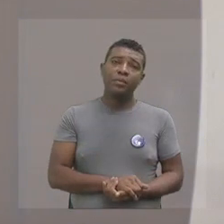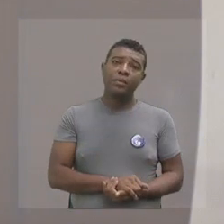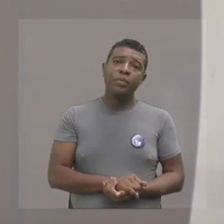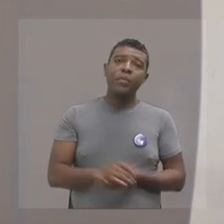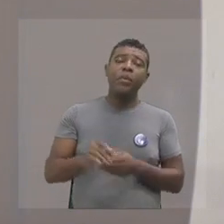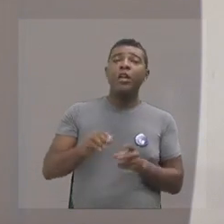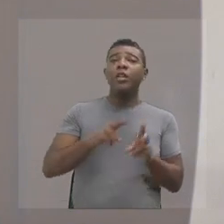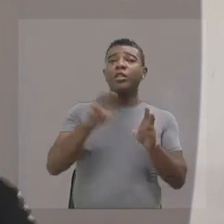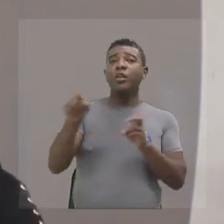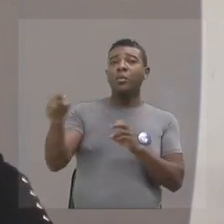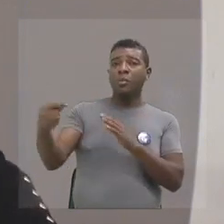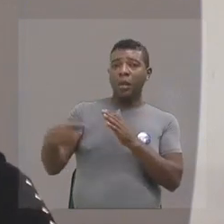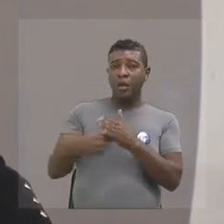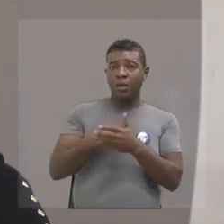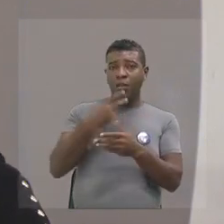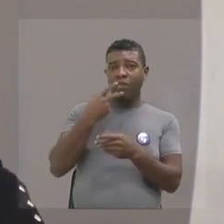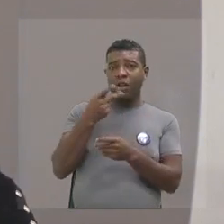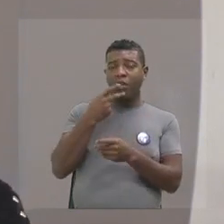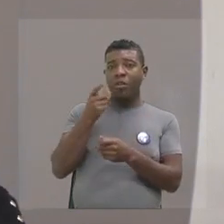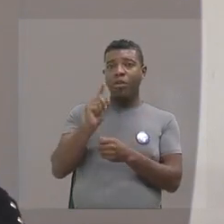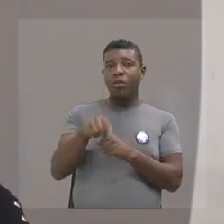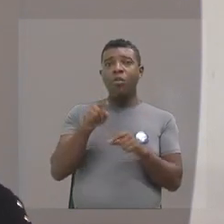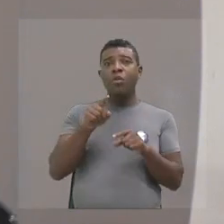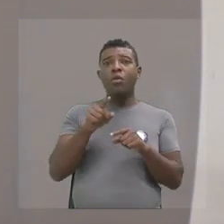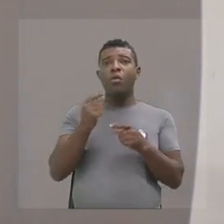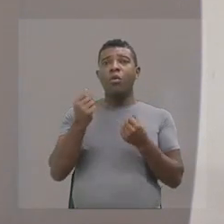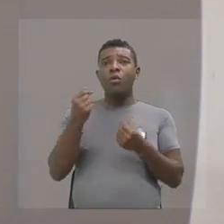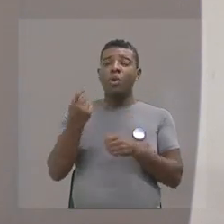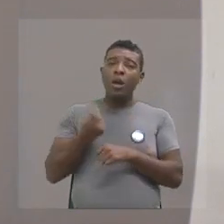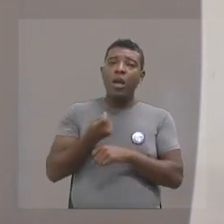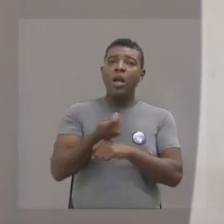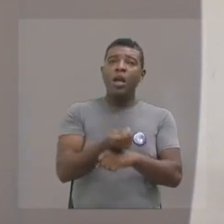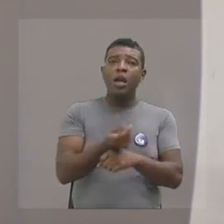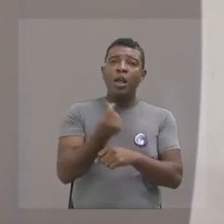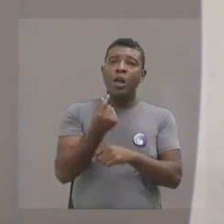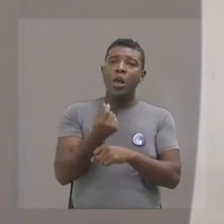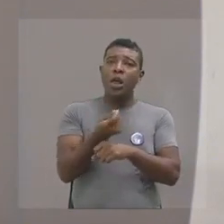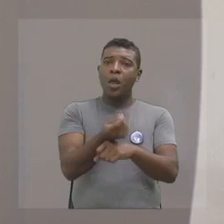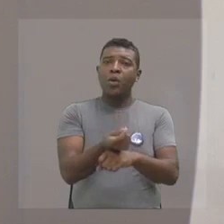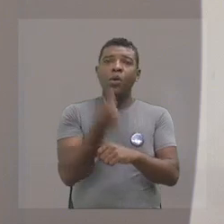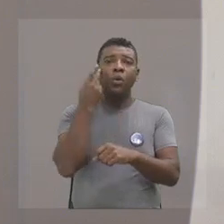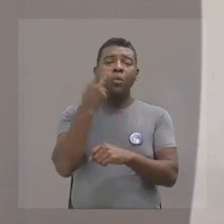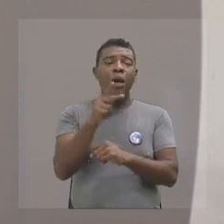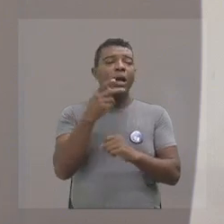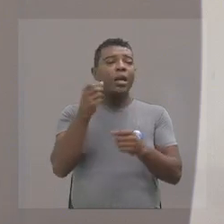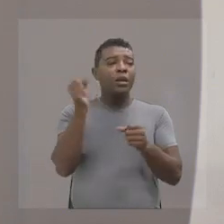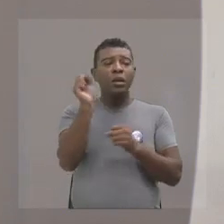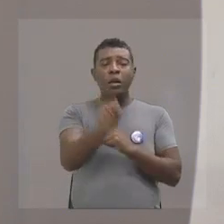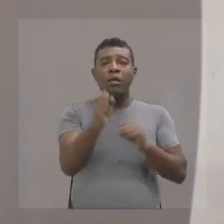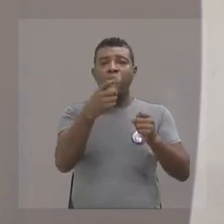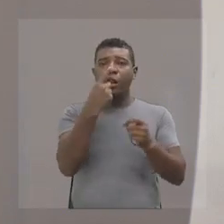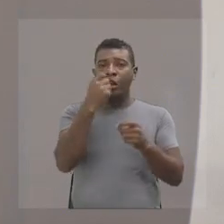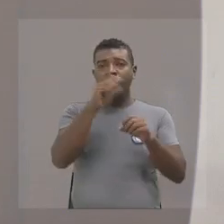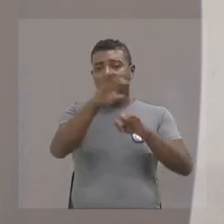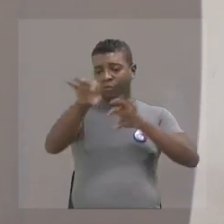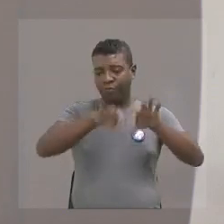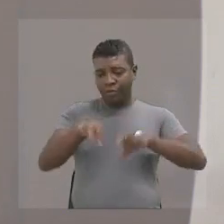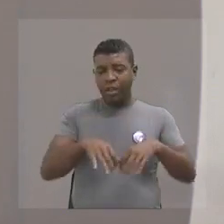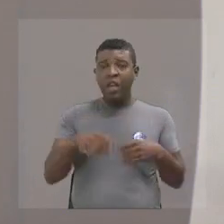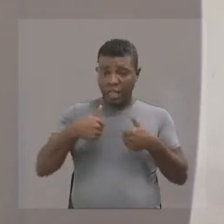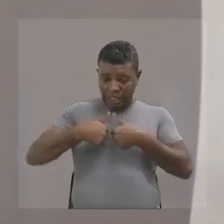que você fez sobre recursos para implementação da coleta seletiva isso de Fato né Tem planejado no nosso orçamento